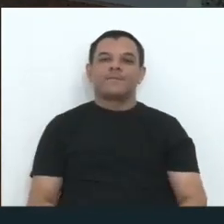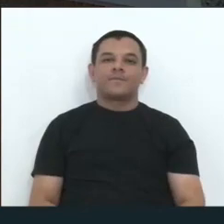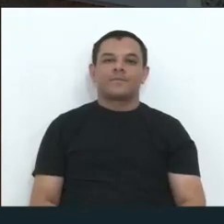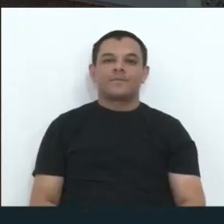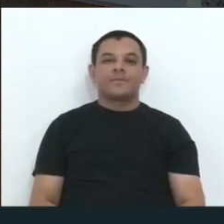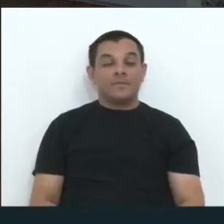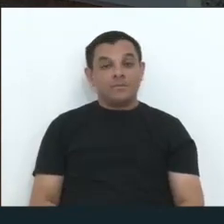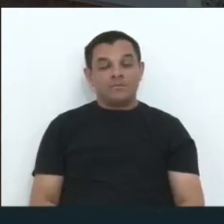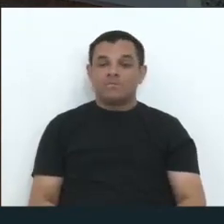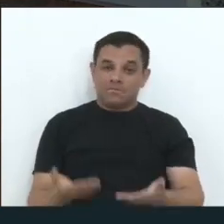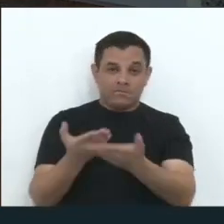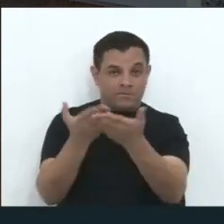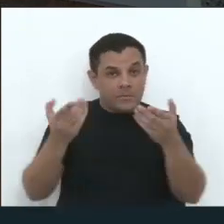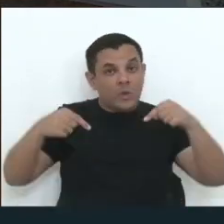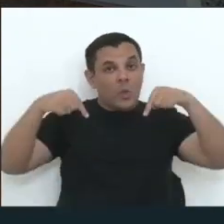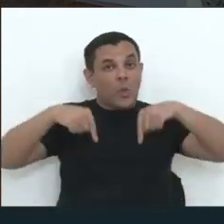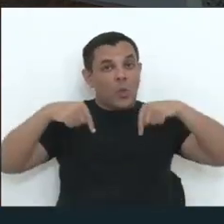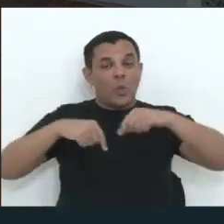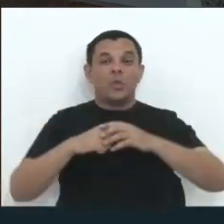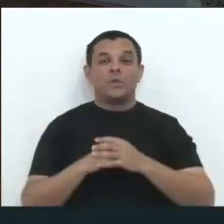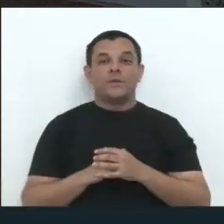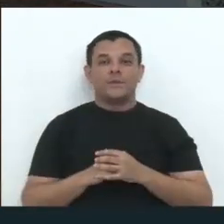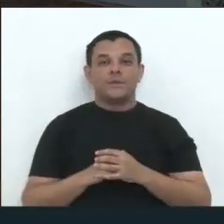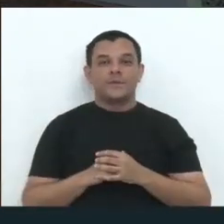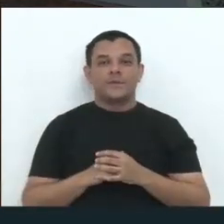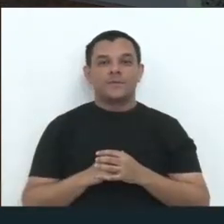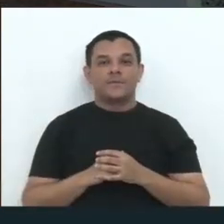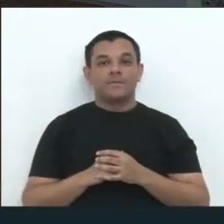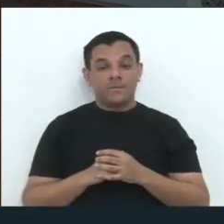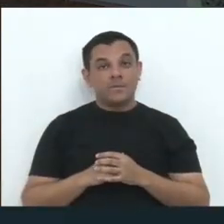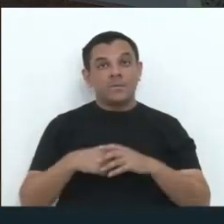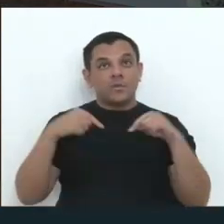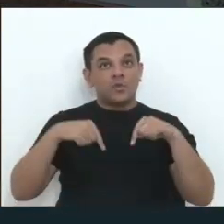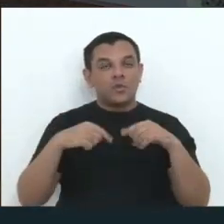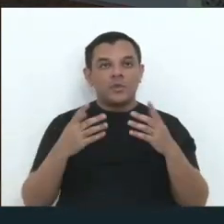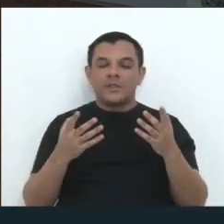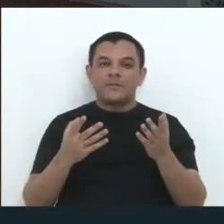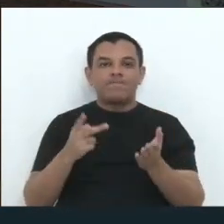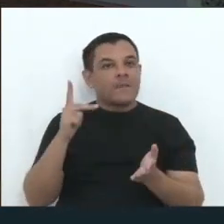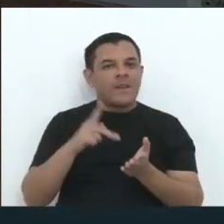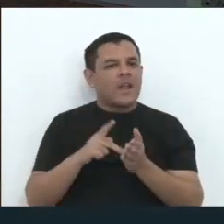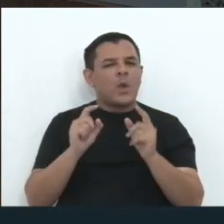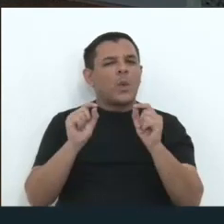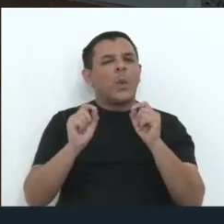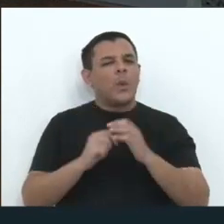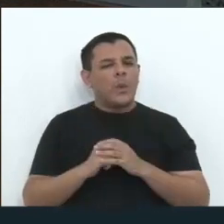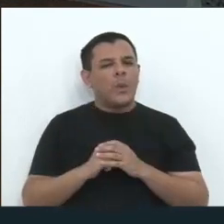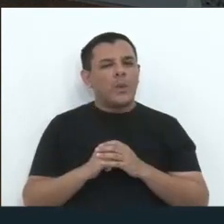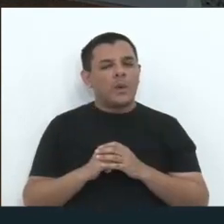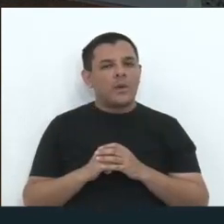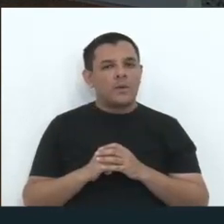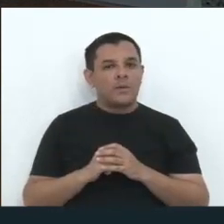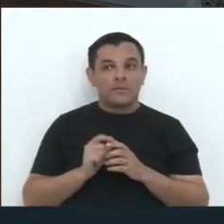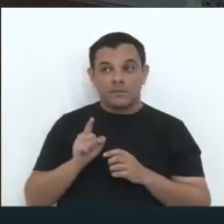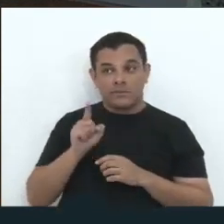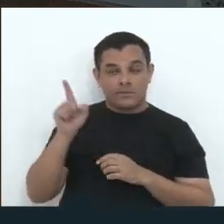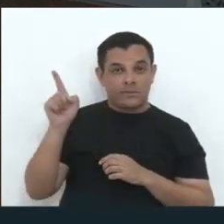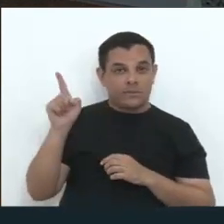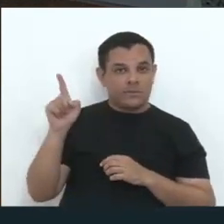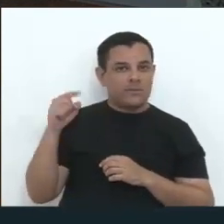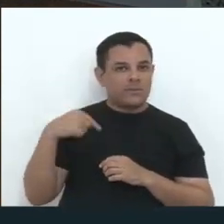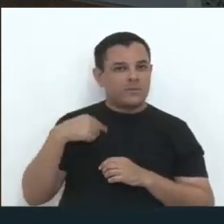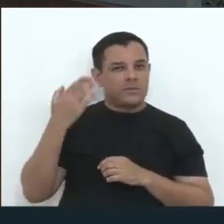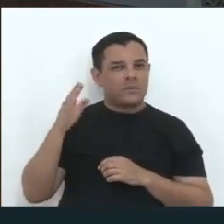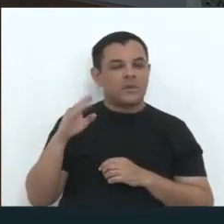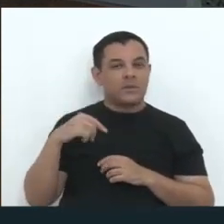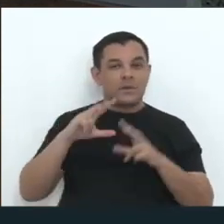Senhoras e senhores, hoje na verdade, ao passar por aquela porta de entrada ao